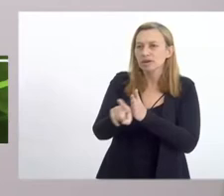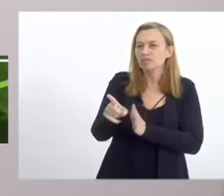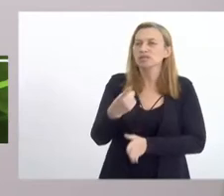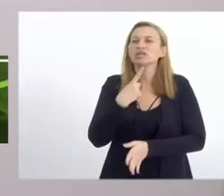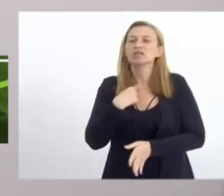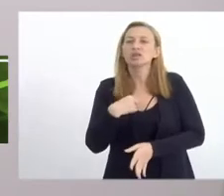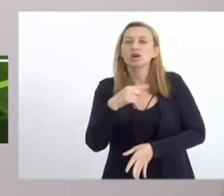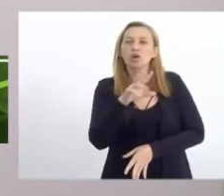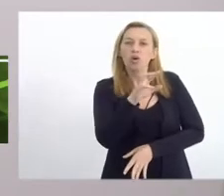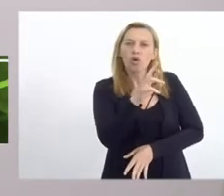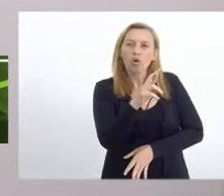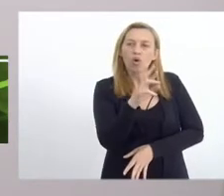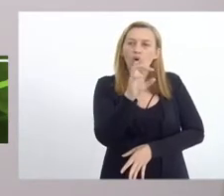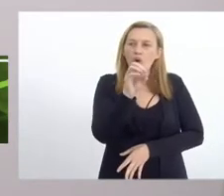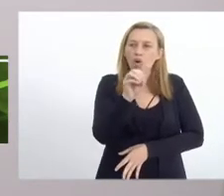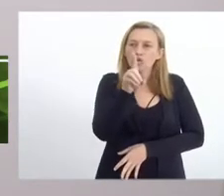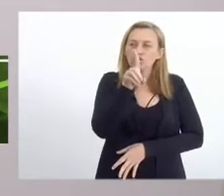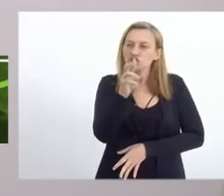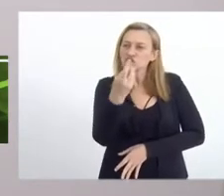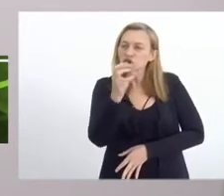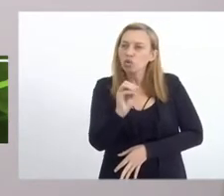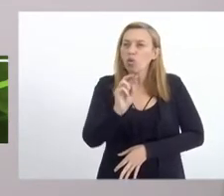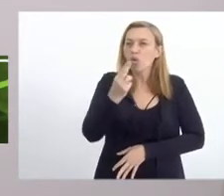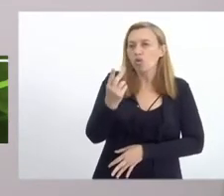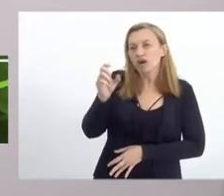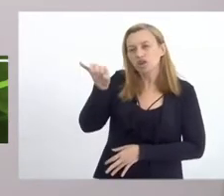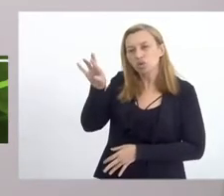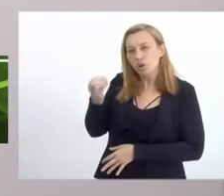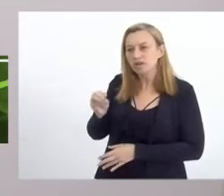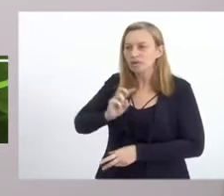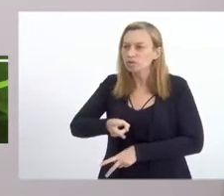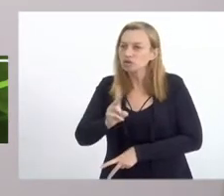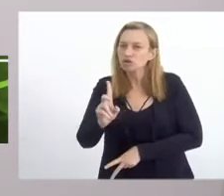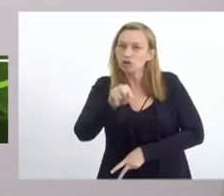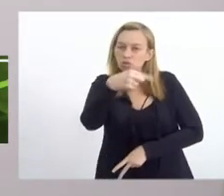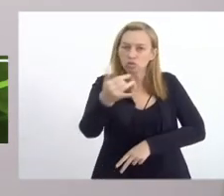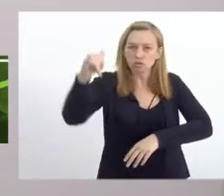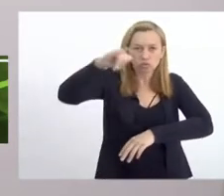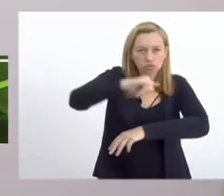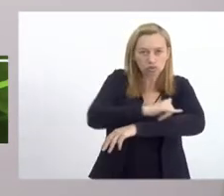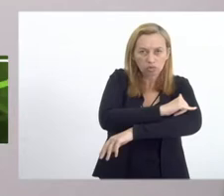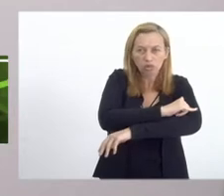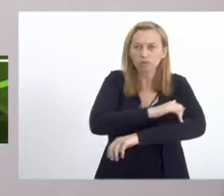tanto ao Rodrigo como ao Eduardo, para que a gente possa dar continuidade aos outros aeroportos.